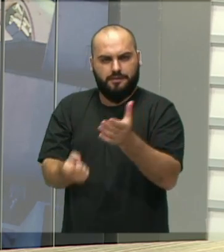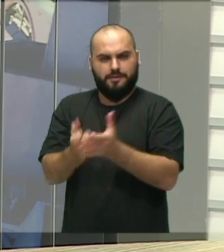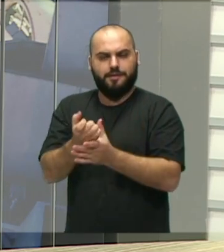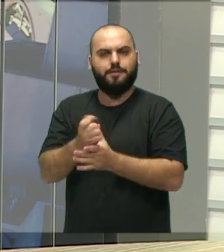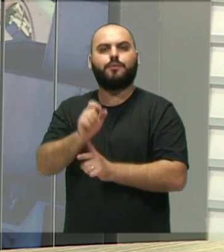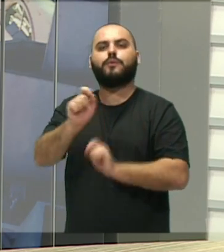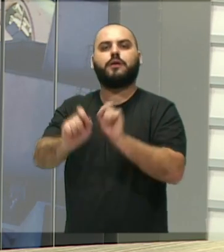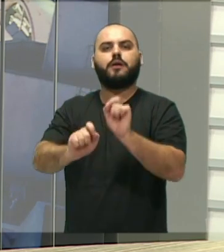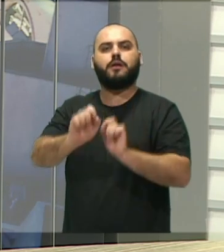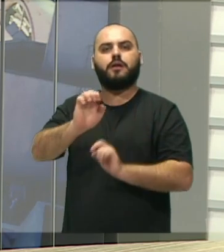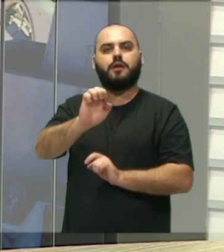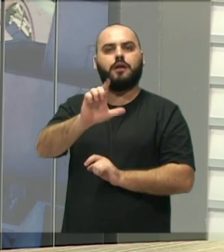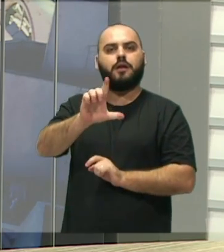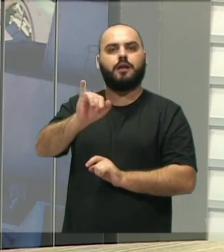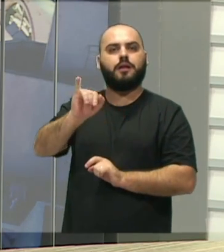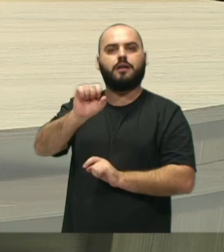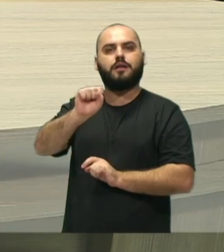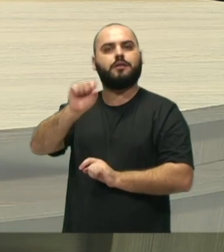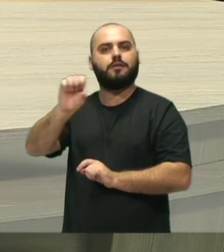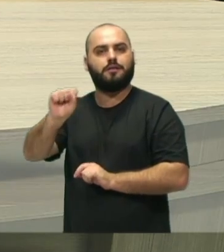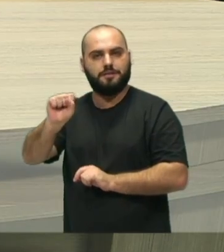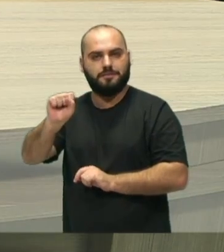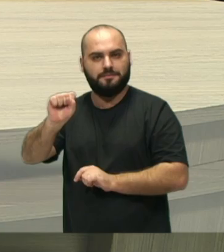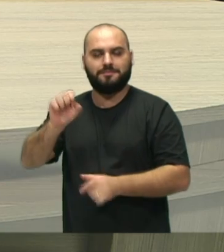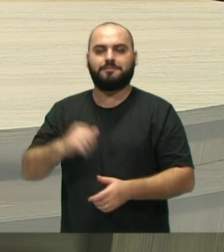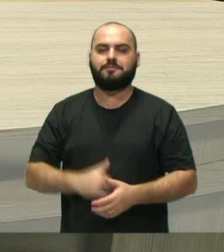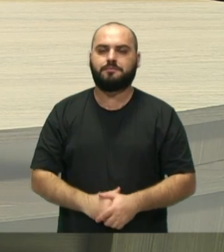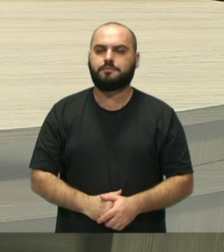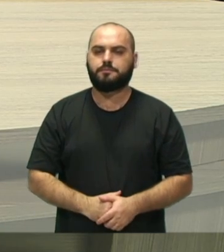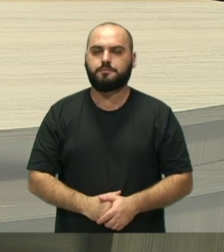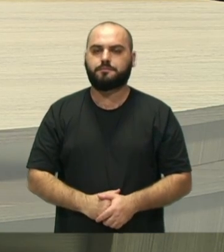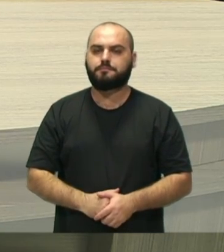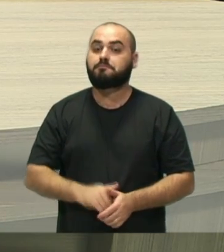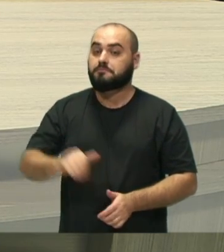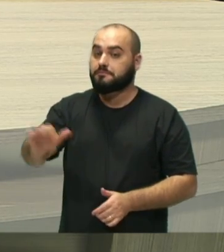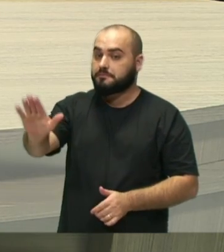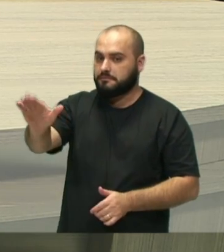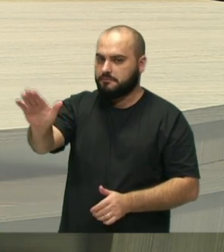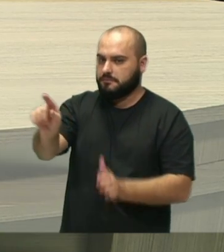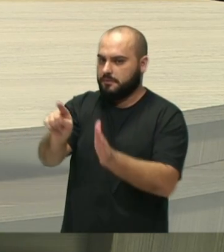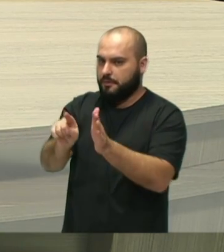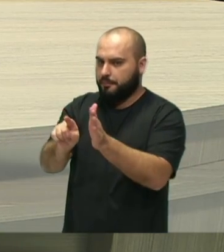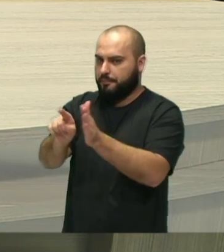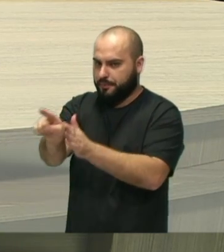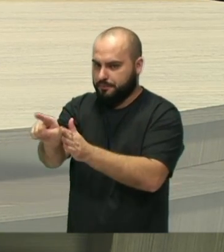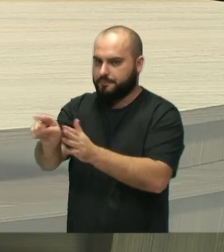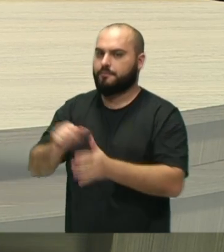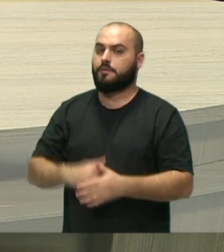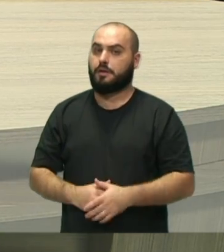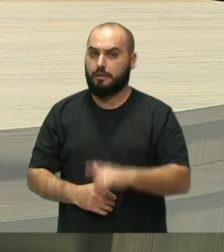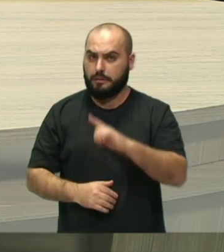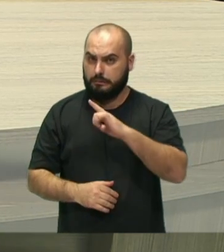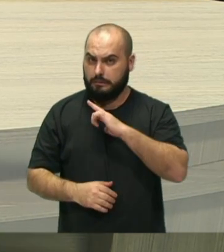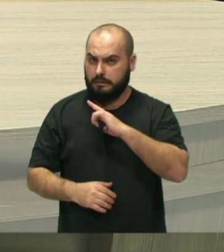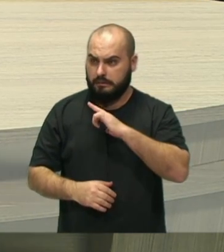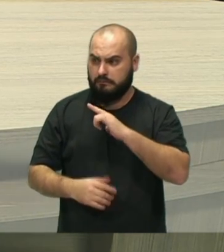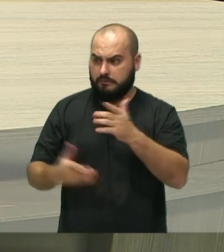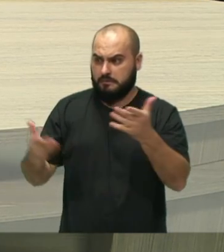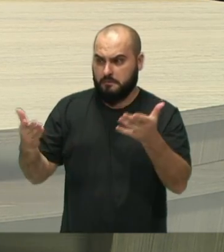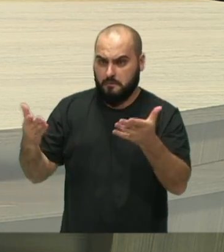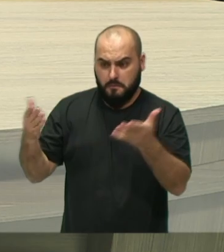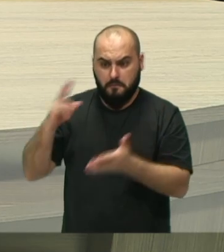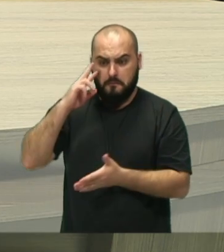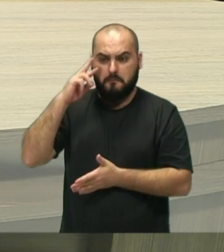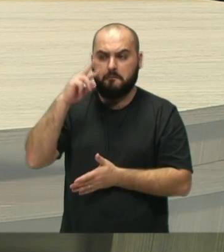Elis de Castro. Elis, a gente aí, como te falei, né, a gente teve uma certa dificuldade para como